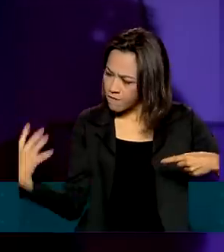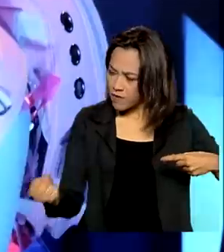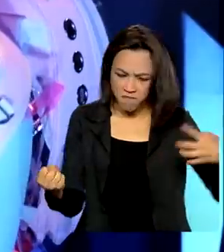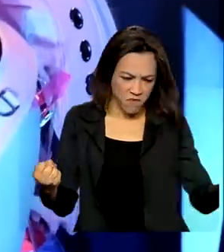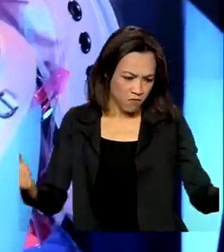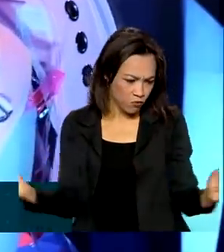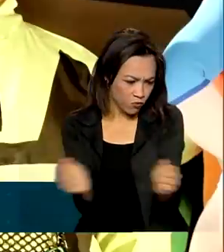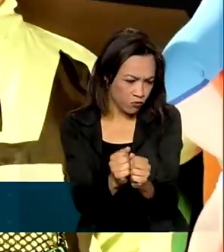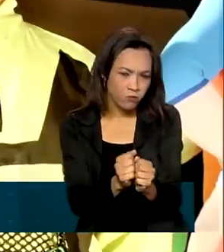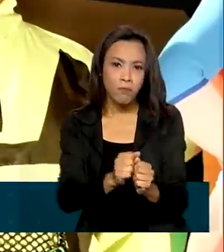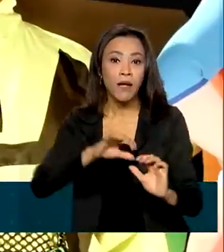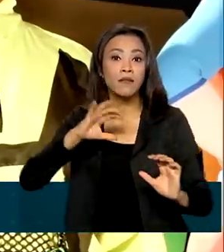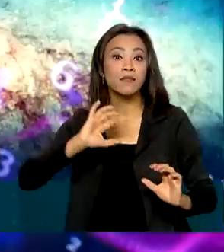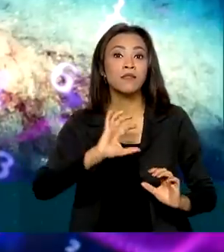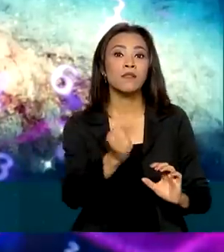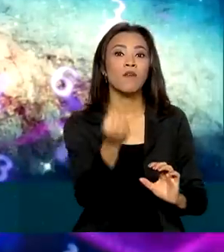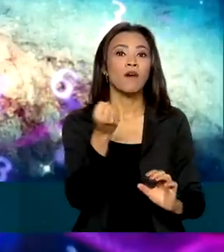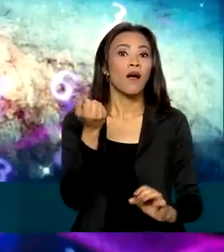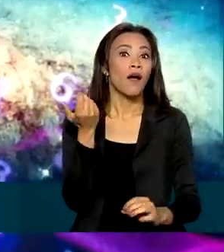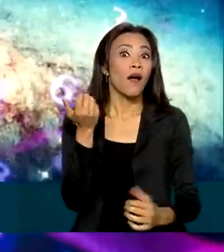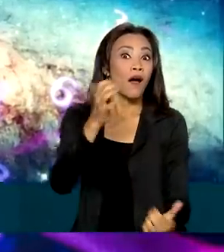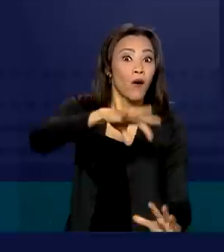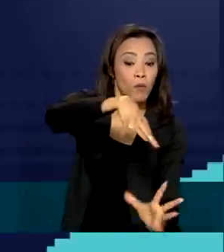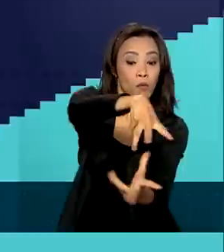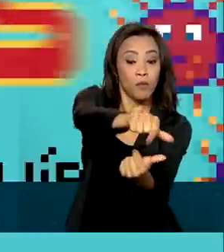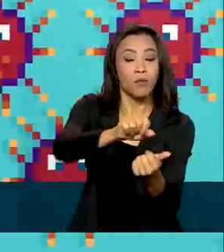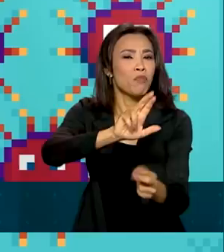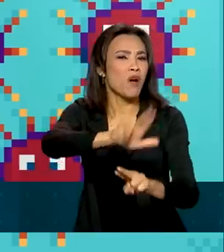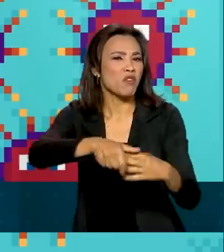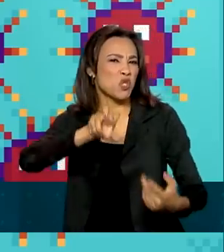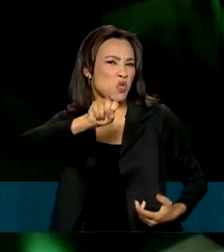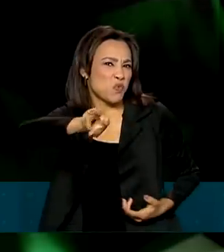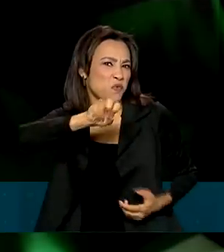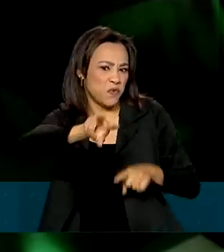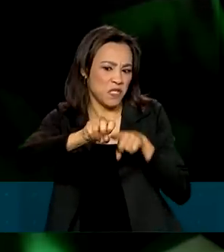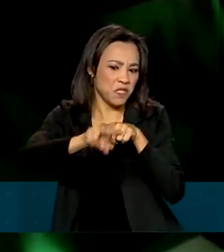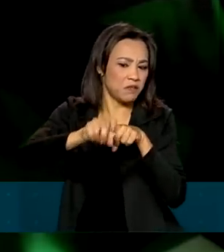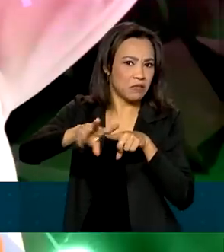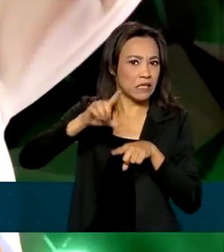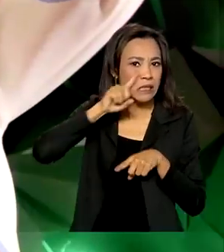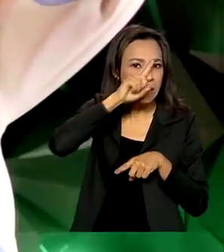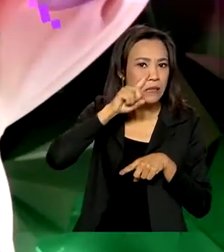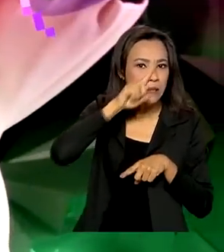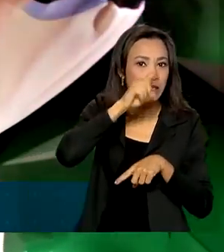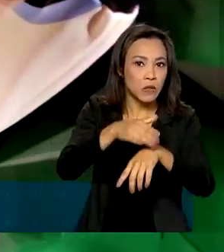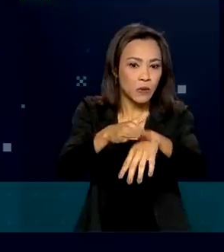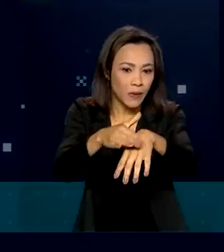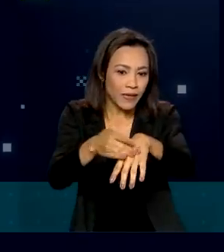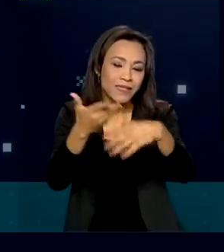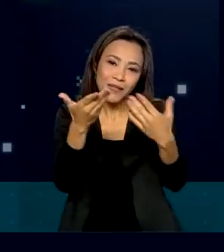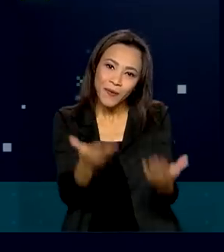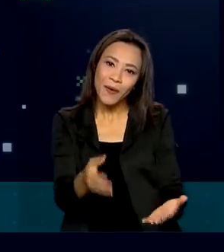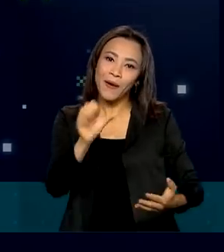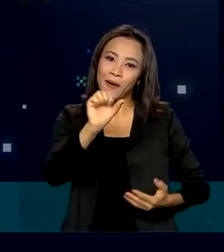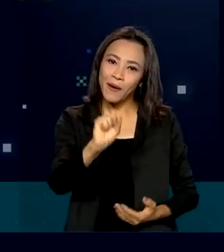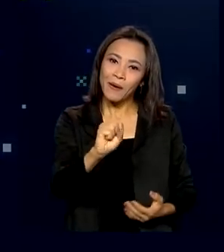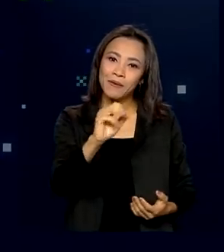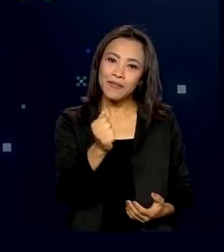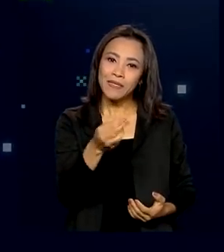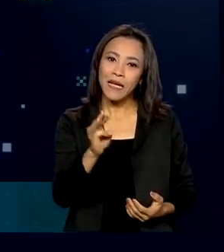para salvar o planeta da invasão de um vírus terrível que provoca doenças como Sarampo